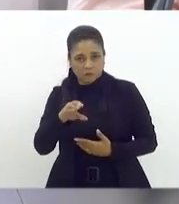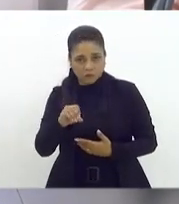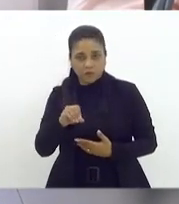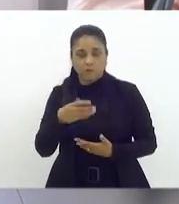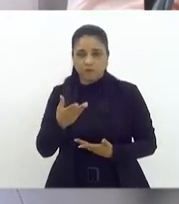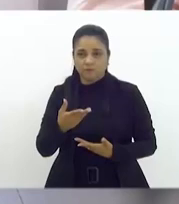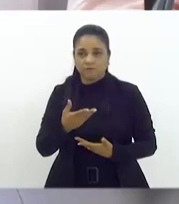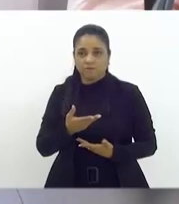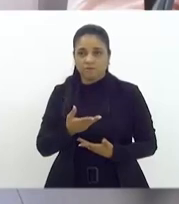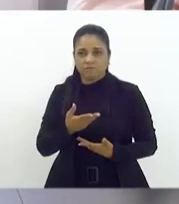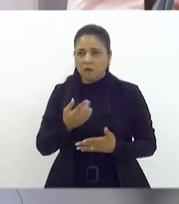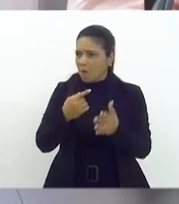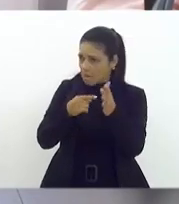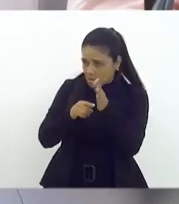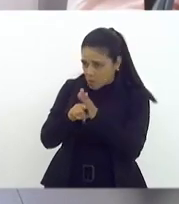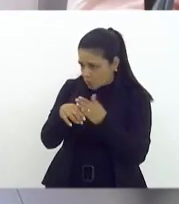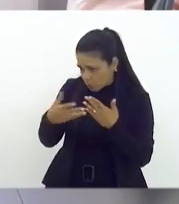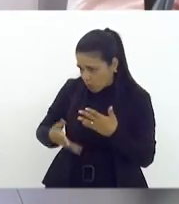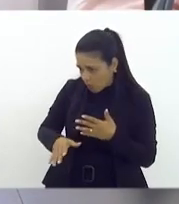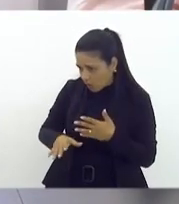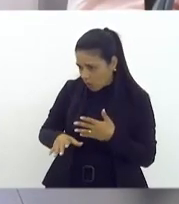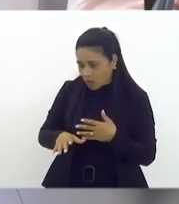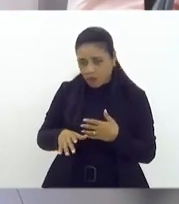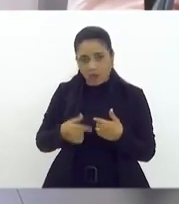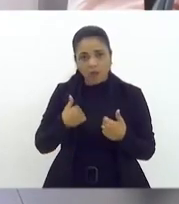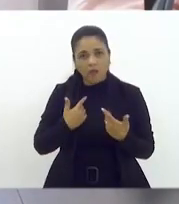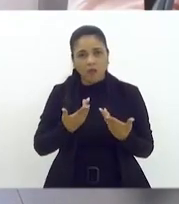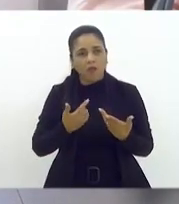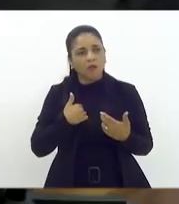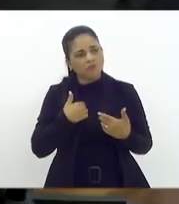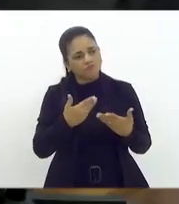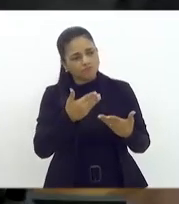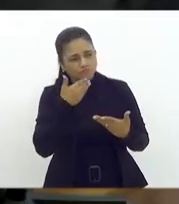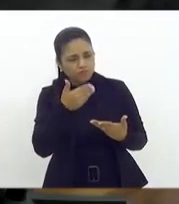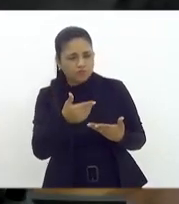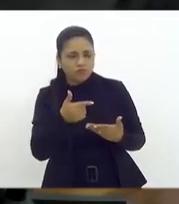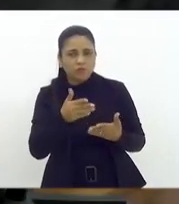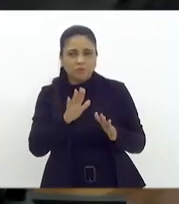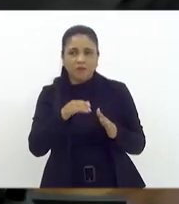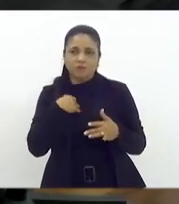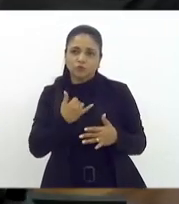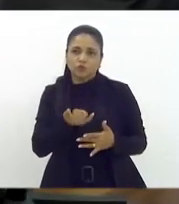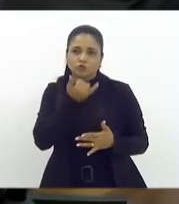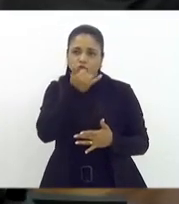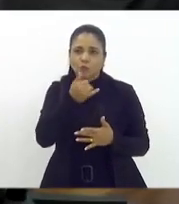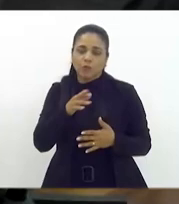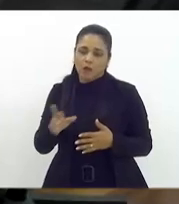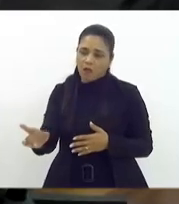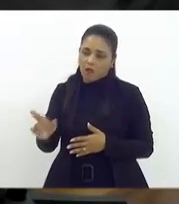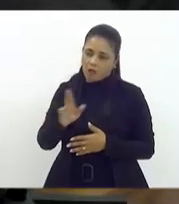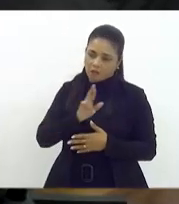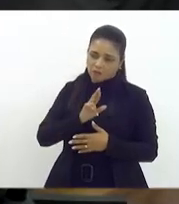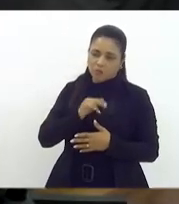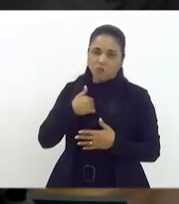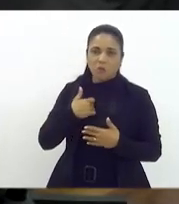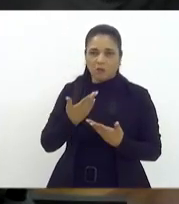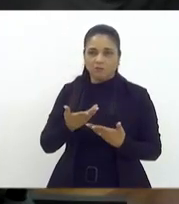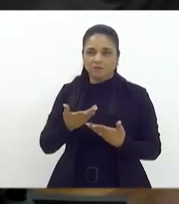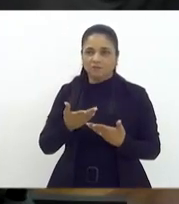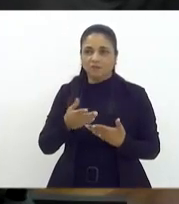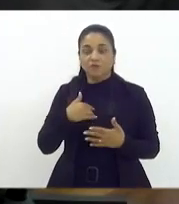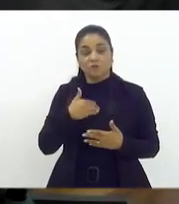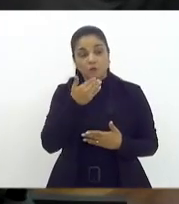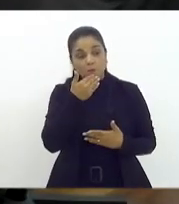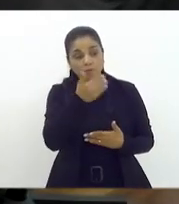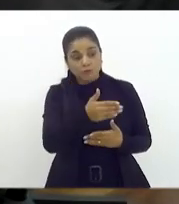não quer fazer pergunta depois eu faço depois que ela respondeu eu desculpa porque quando você